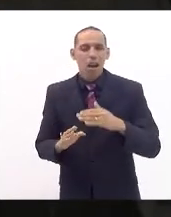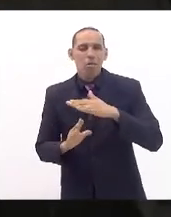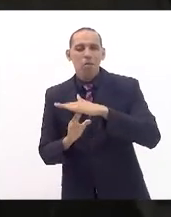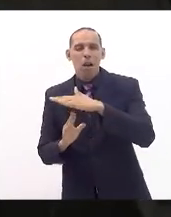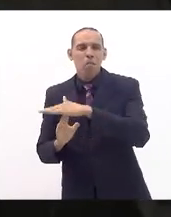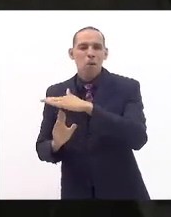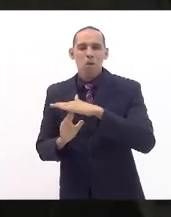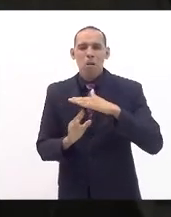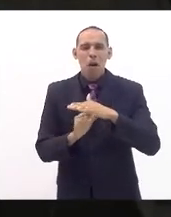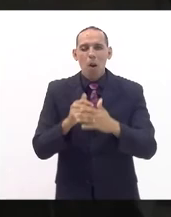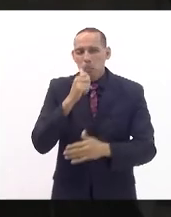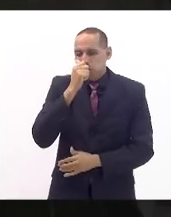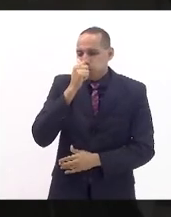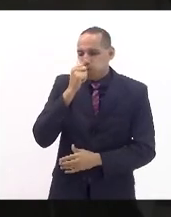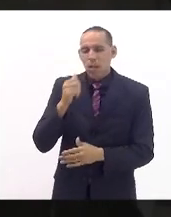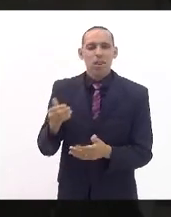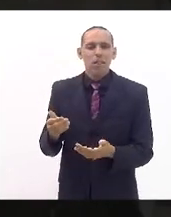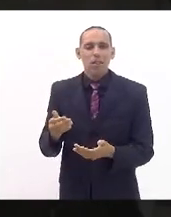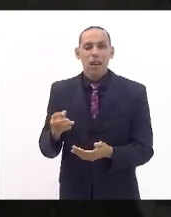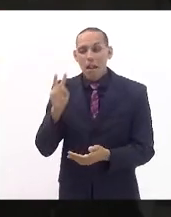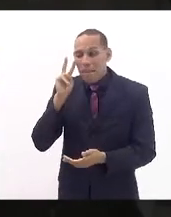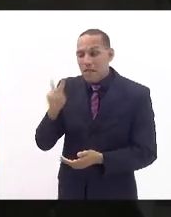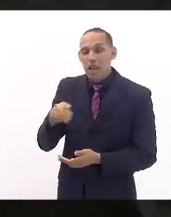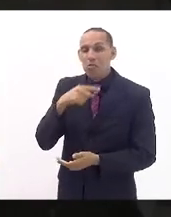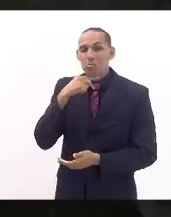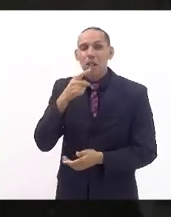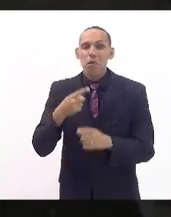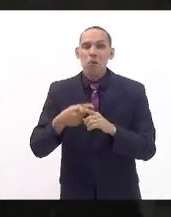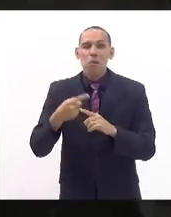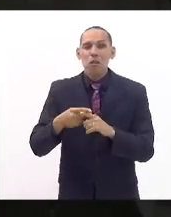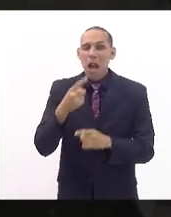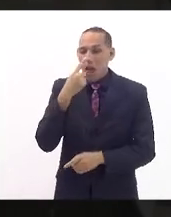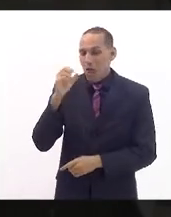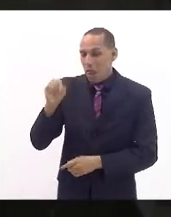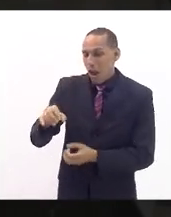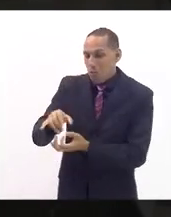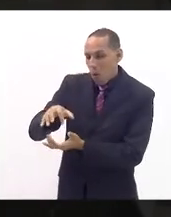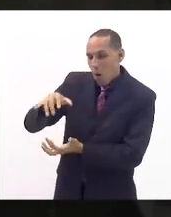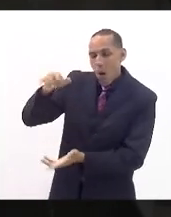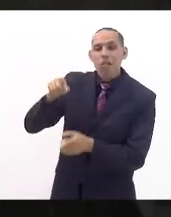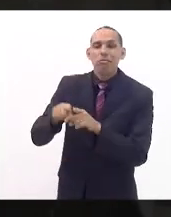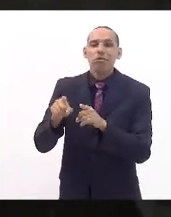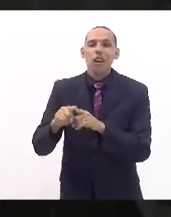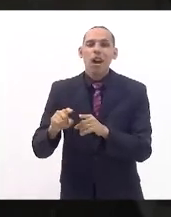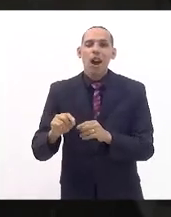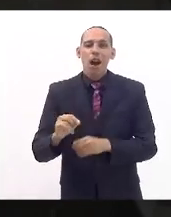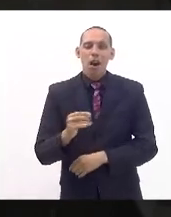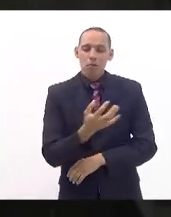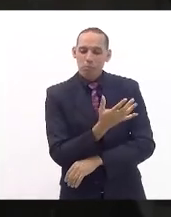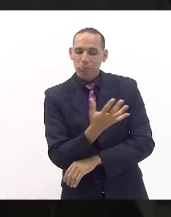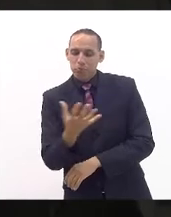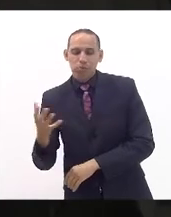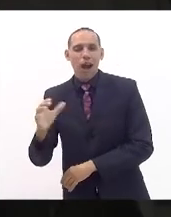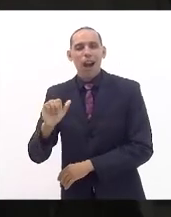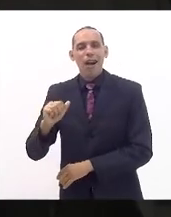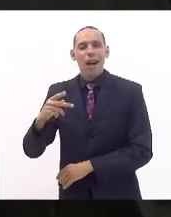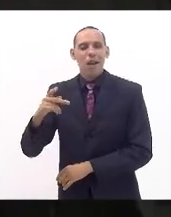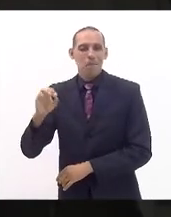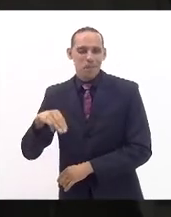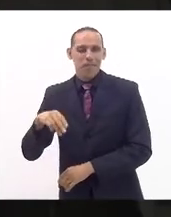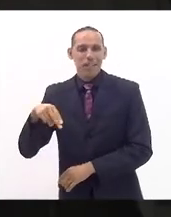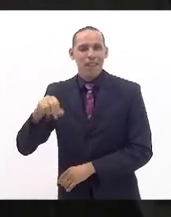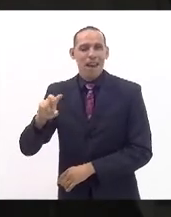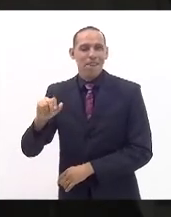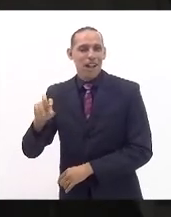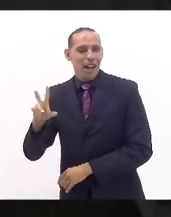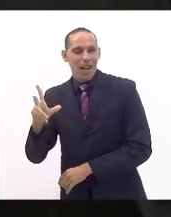você nem consegue mais ver pelo volume de lixo e de capim navalha, né, que é um capim que fica a quase 2 metros